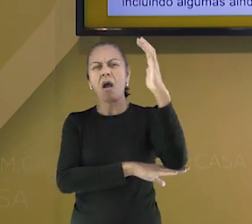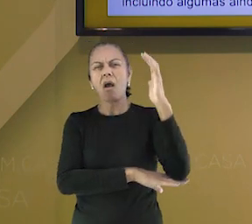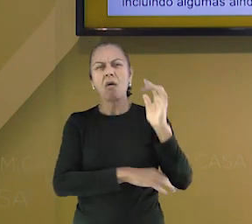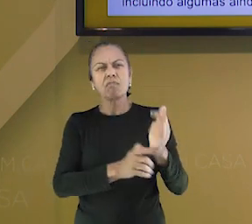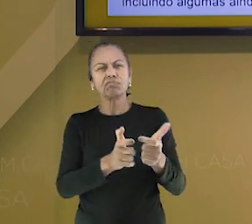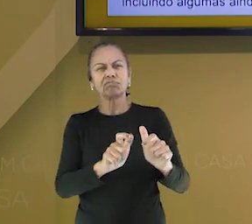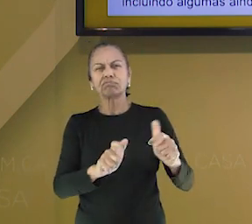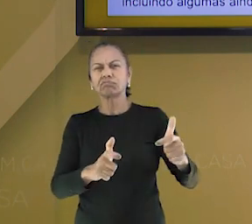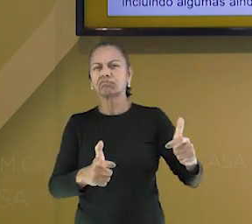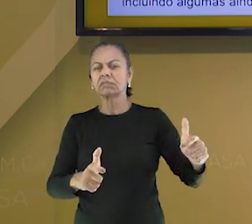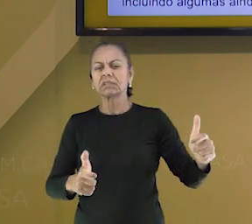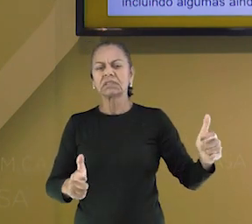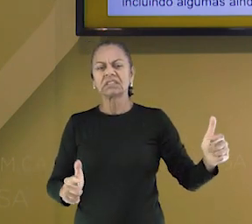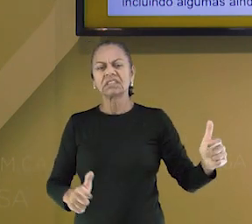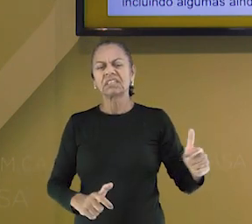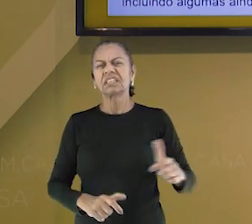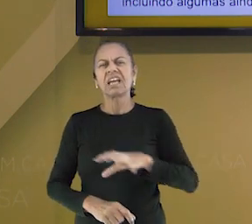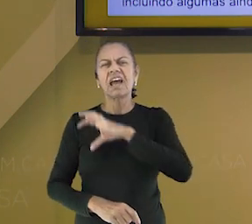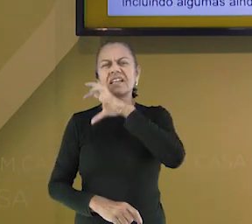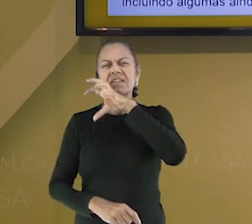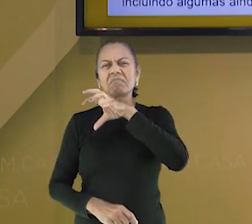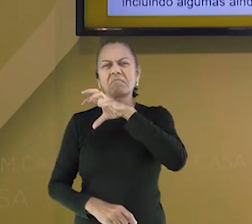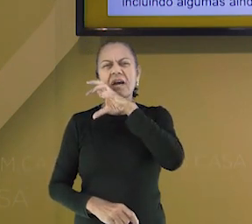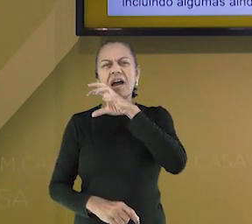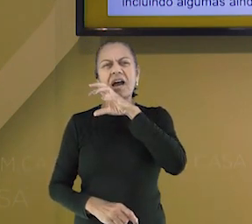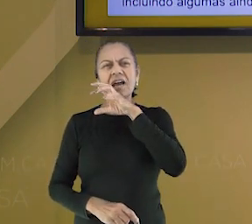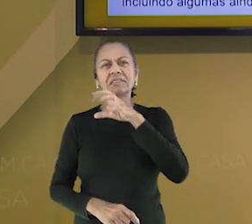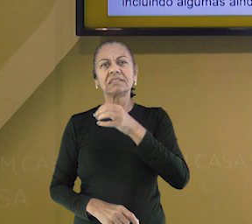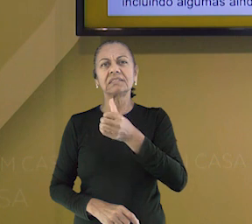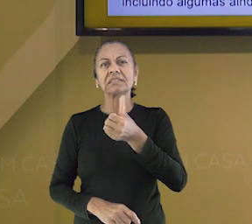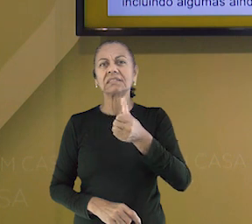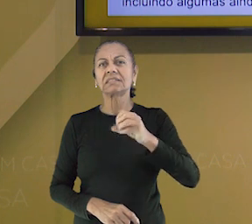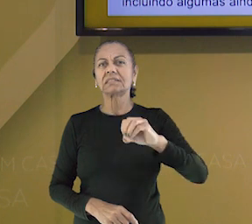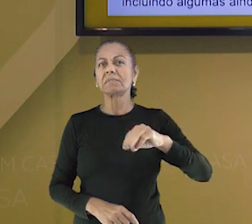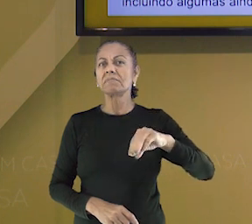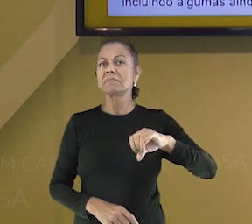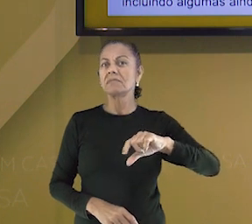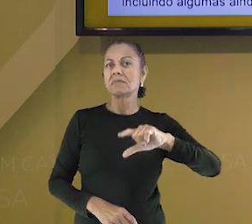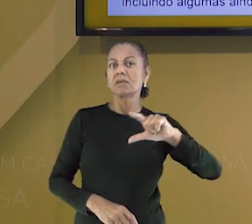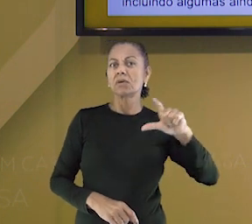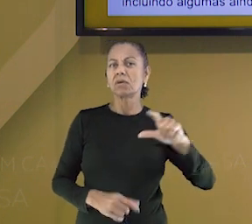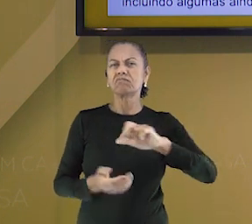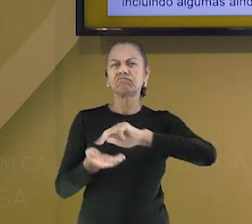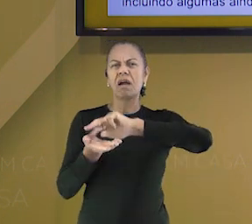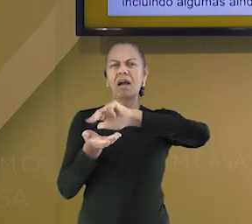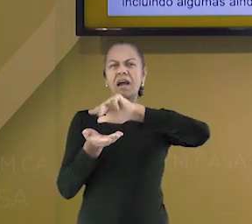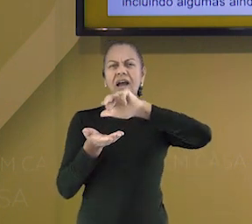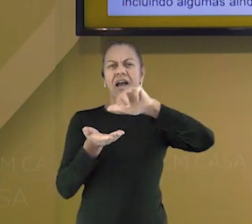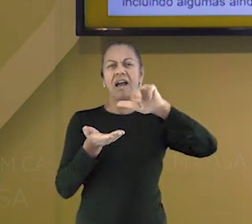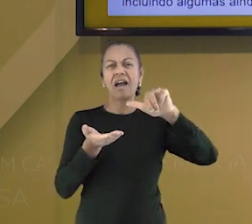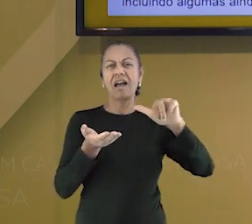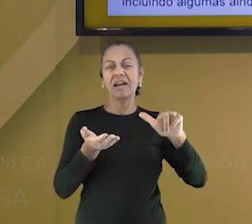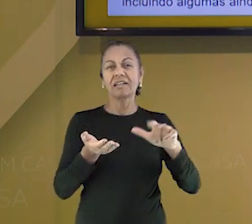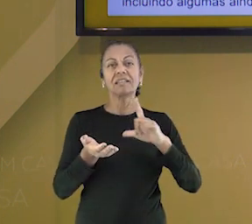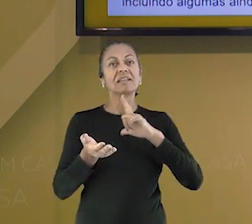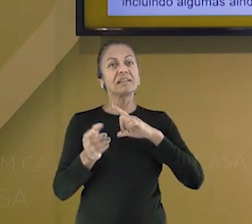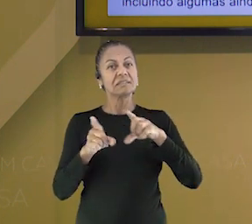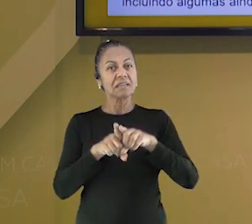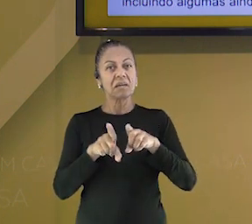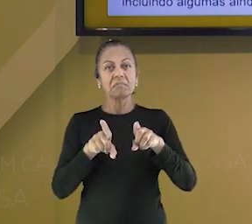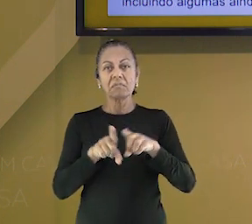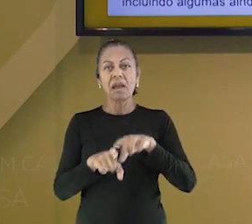planeta. São mais de 60 mil espécies, tanto animais quanto vegetais, incluindo algumas que ainda são